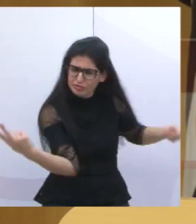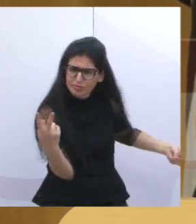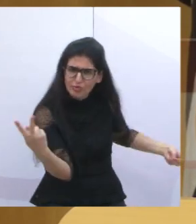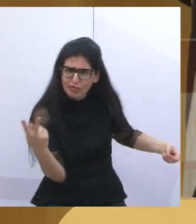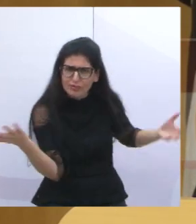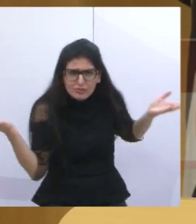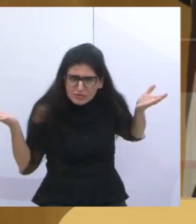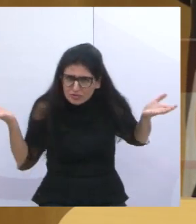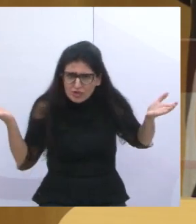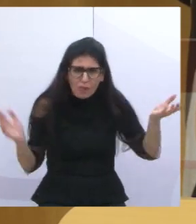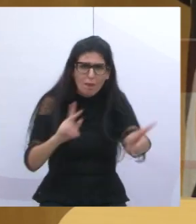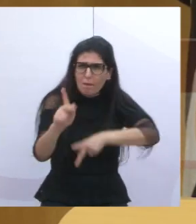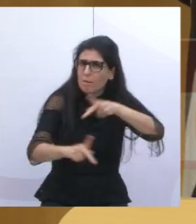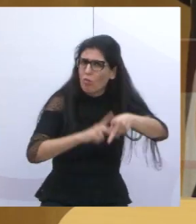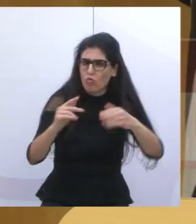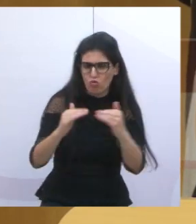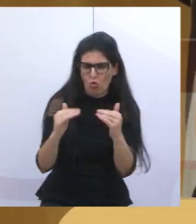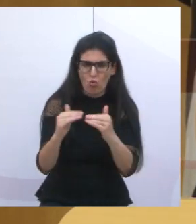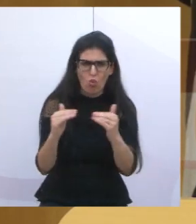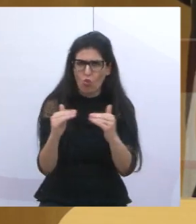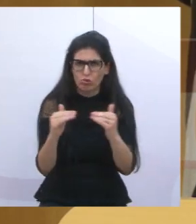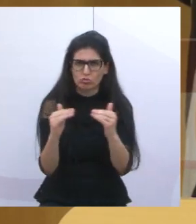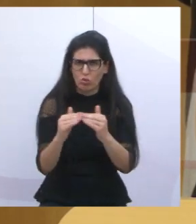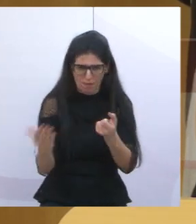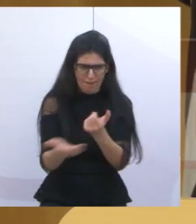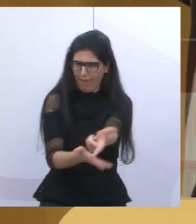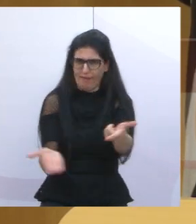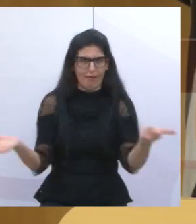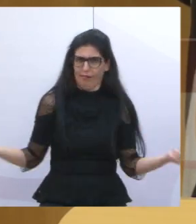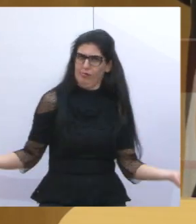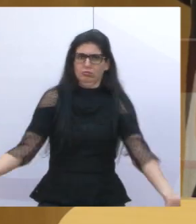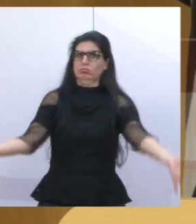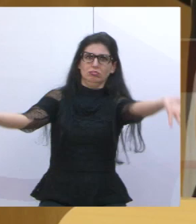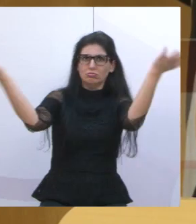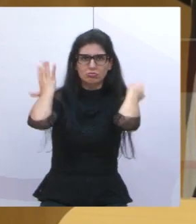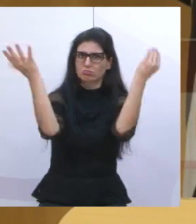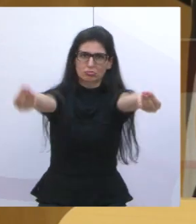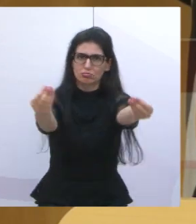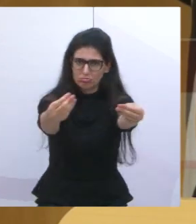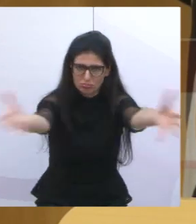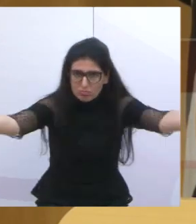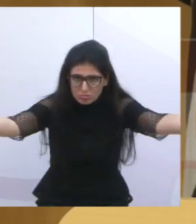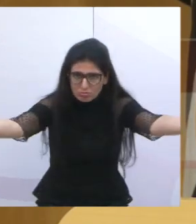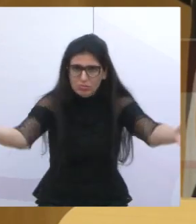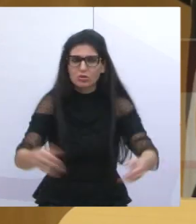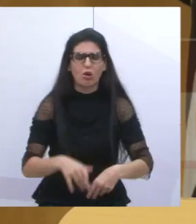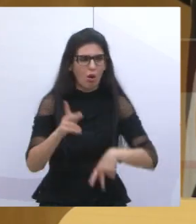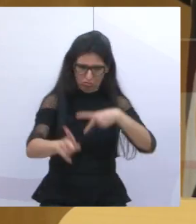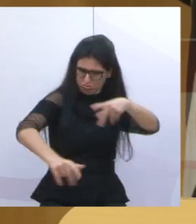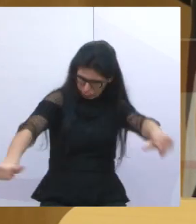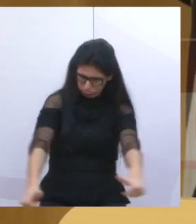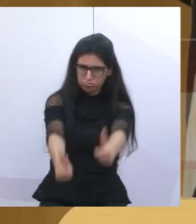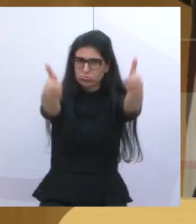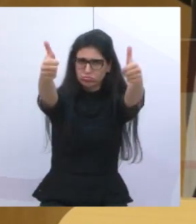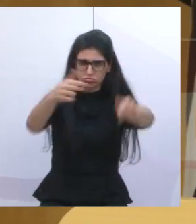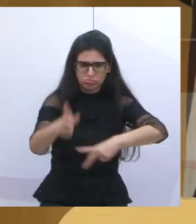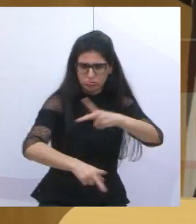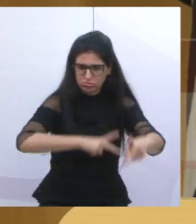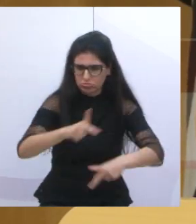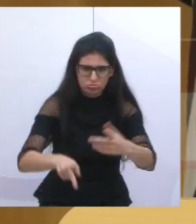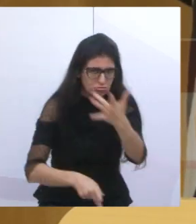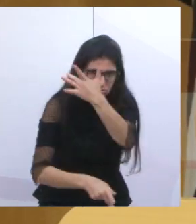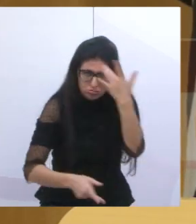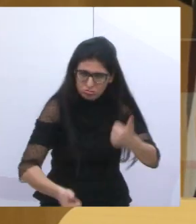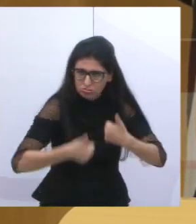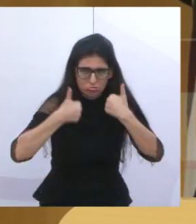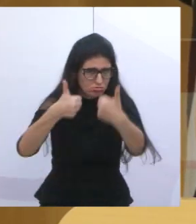se a população concordou de pagar, eu acho que população foi beneficiada. Agora,